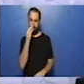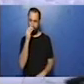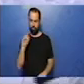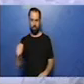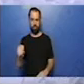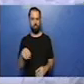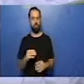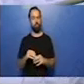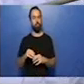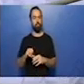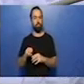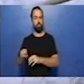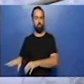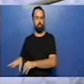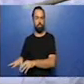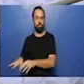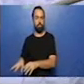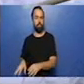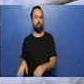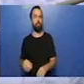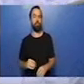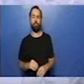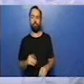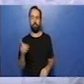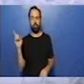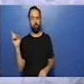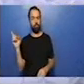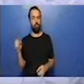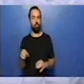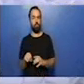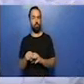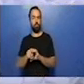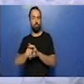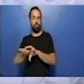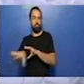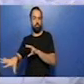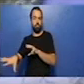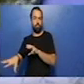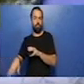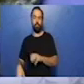ela elimina por meio desse processo aqui.